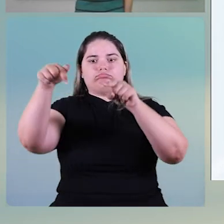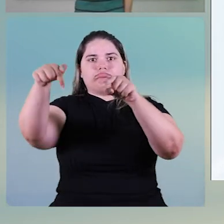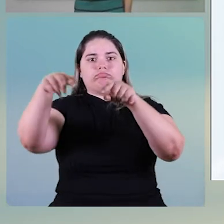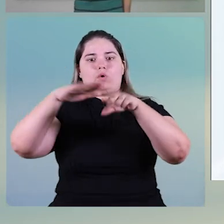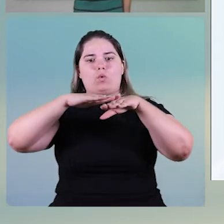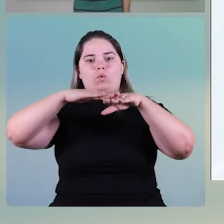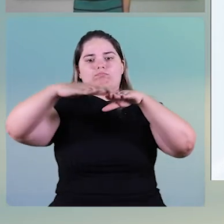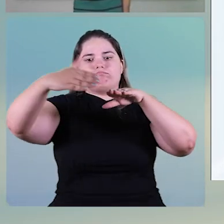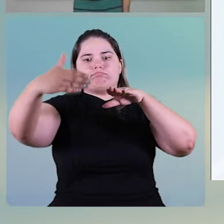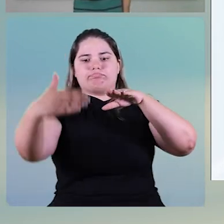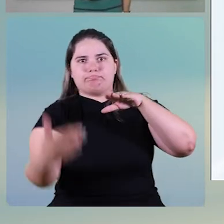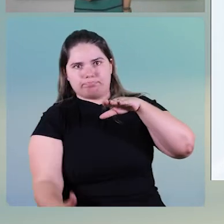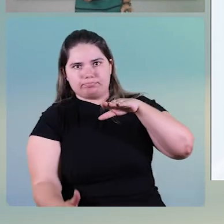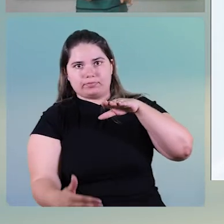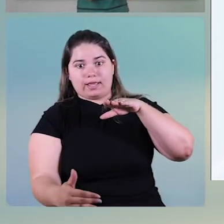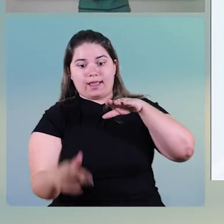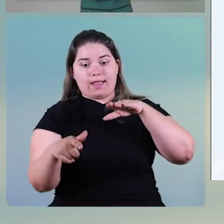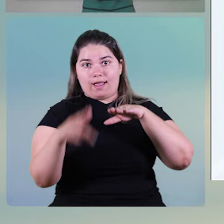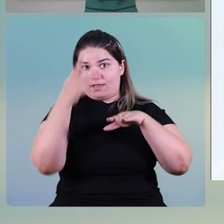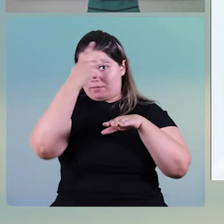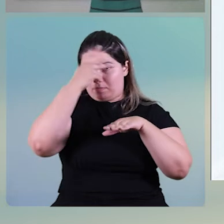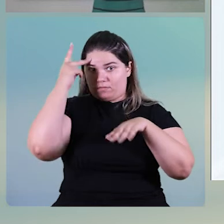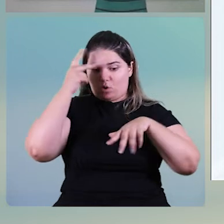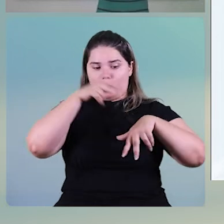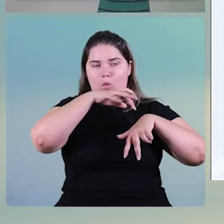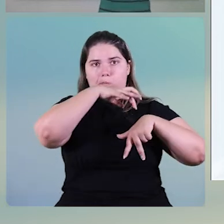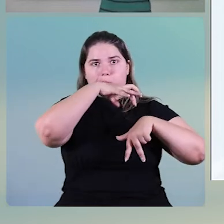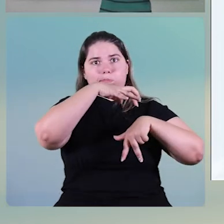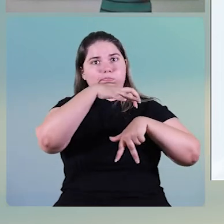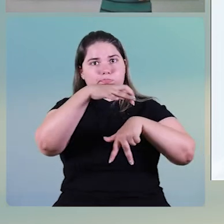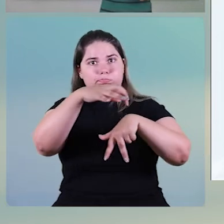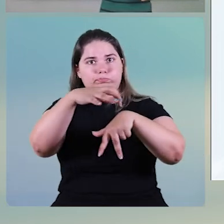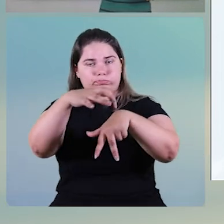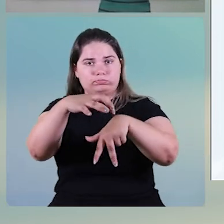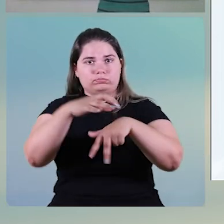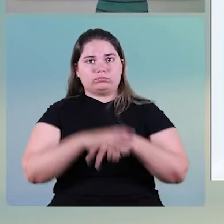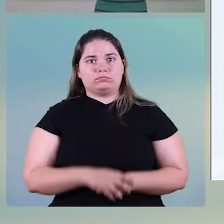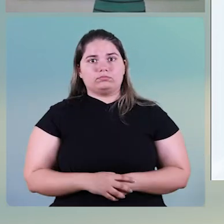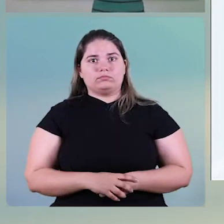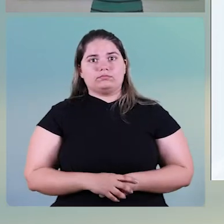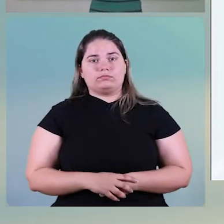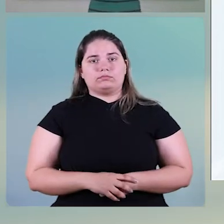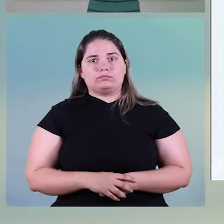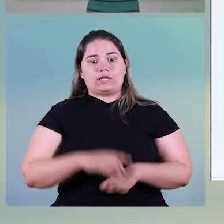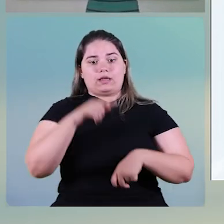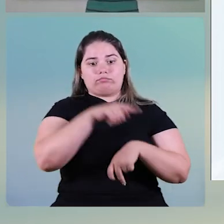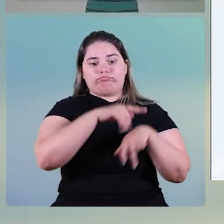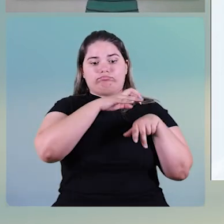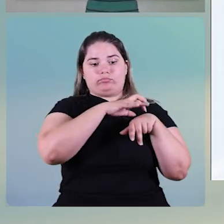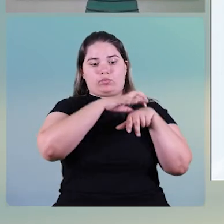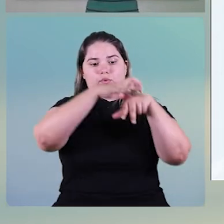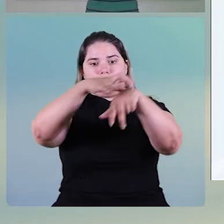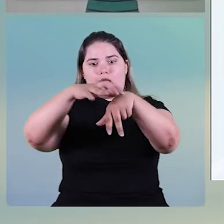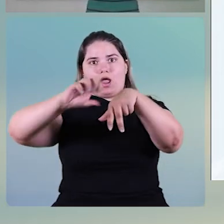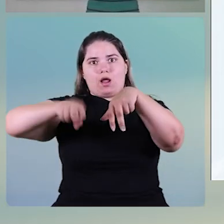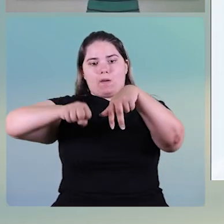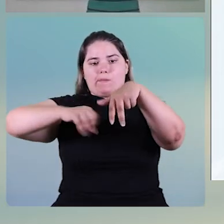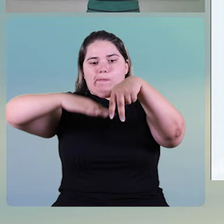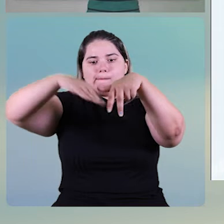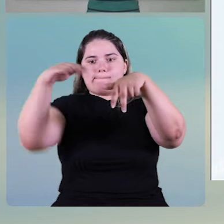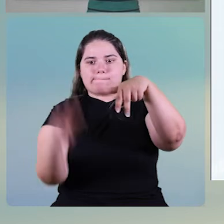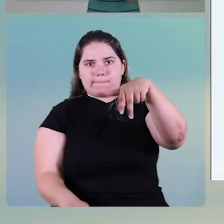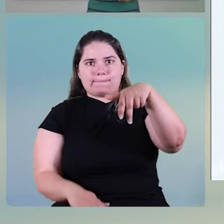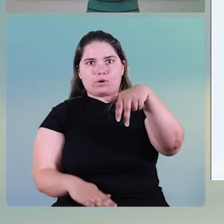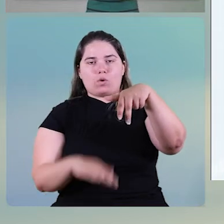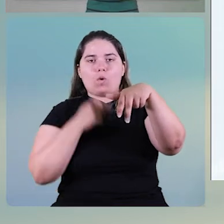no precipício. E os paraquedistas vão abandonar essas motos a partir do instante em que elas saírem desse plano